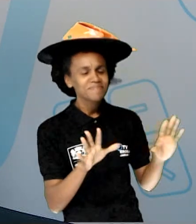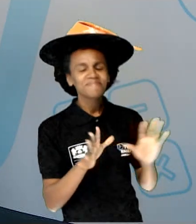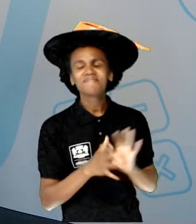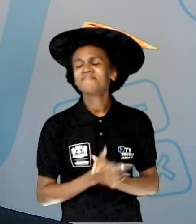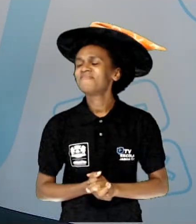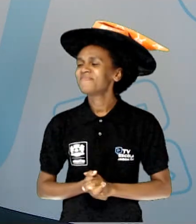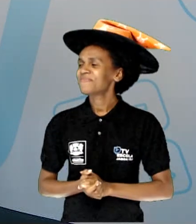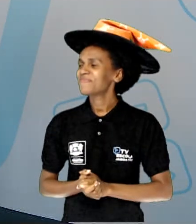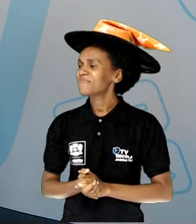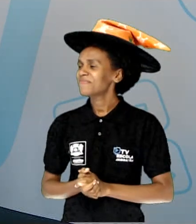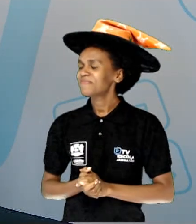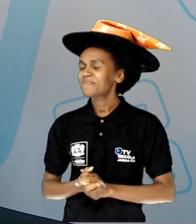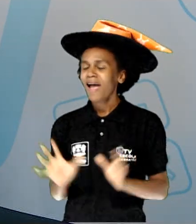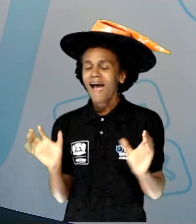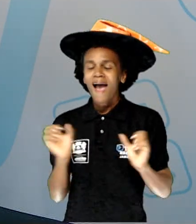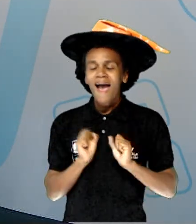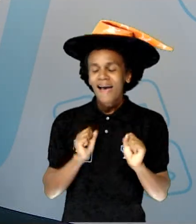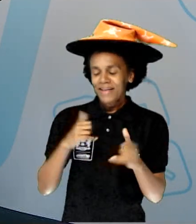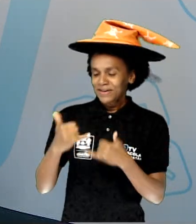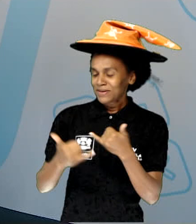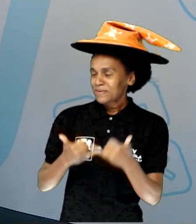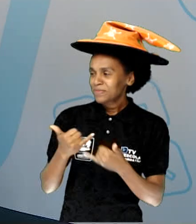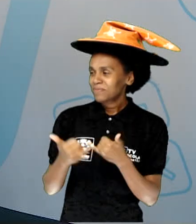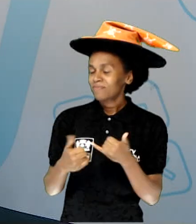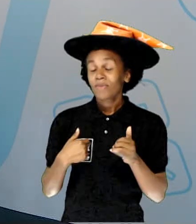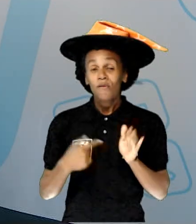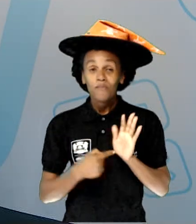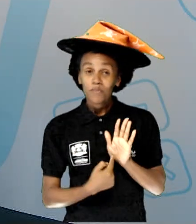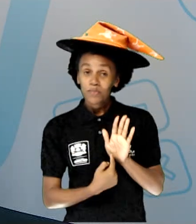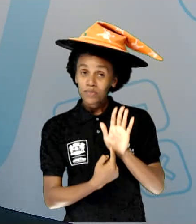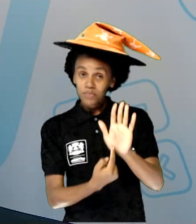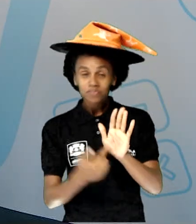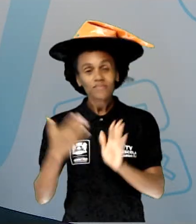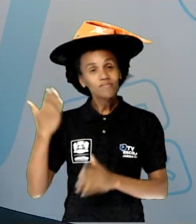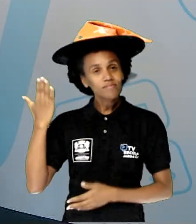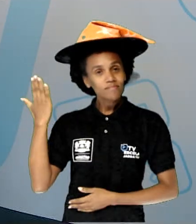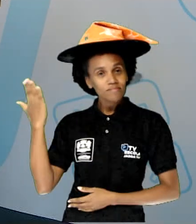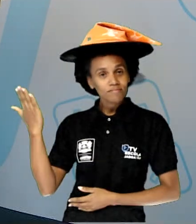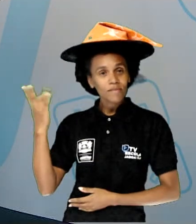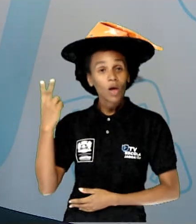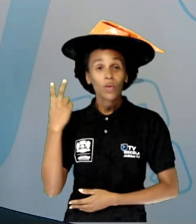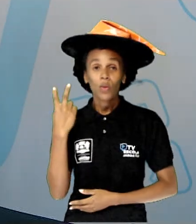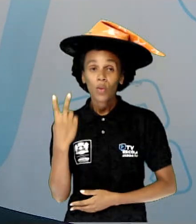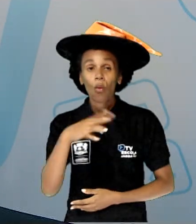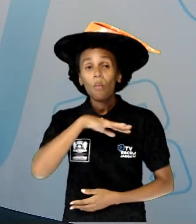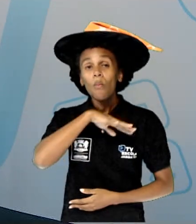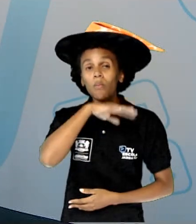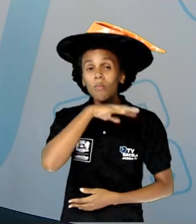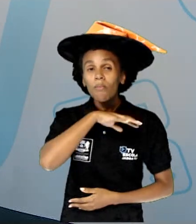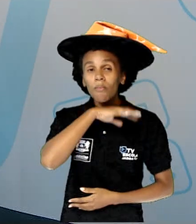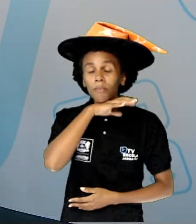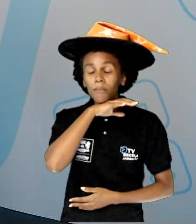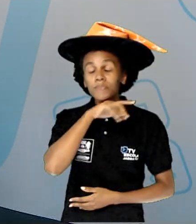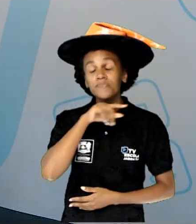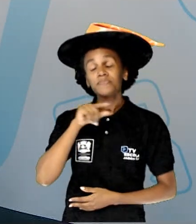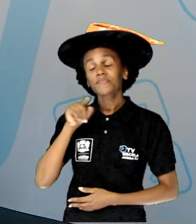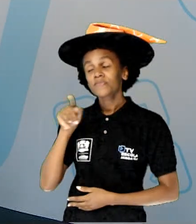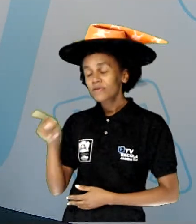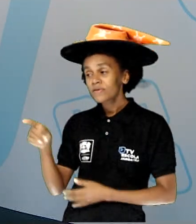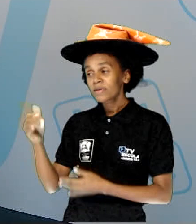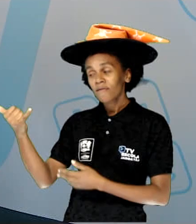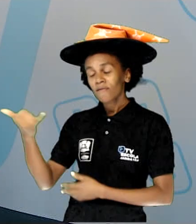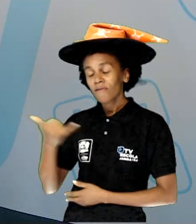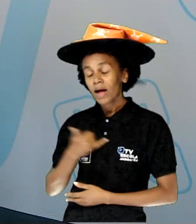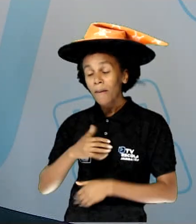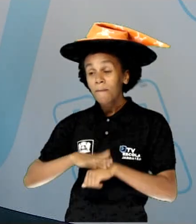eu adoro brincadeiras Olha só eu vou mostrar aí nos slides dois animais e você vai me dizer qual é o